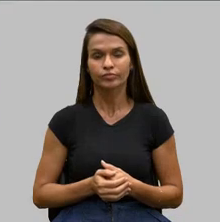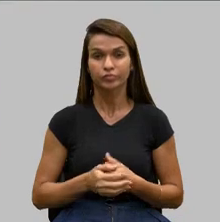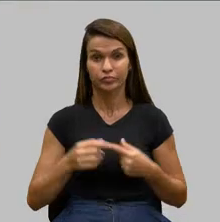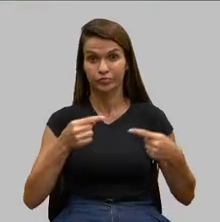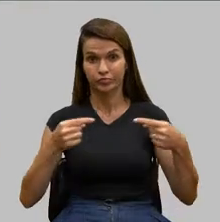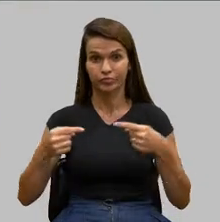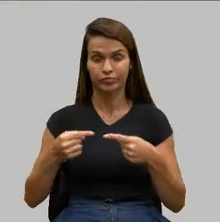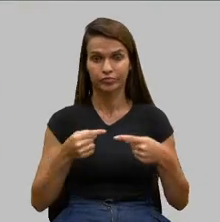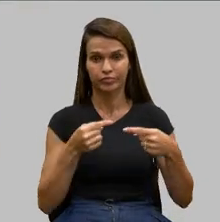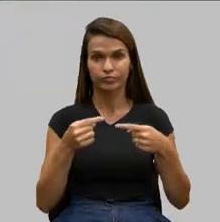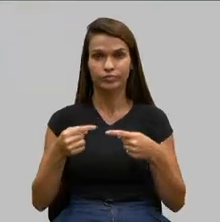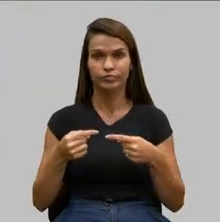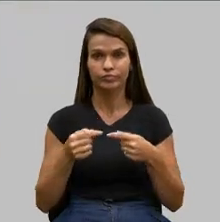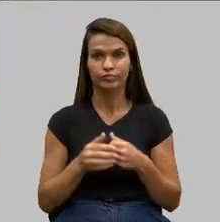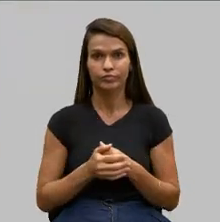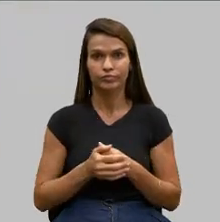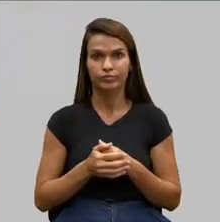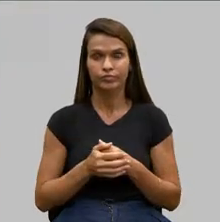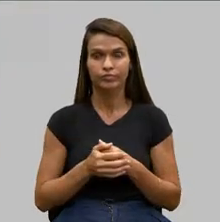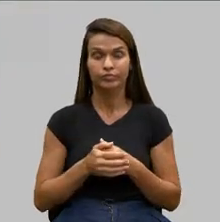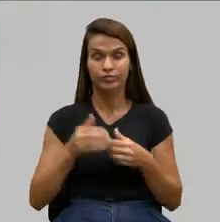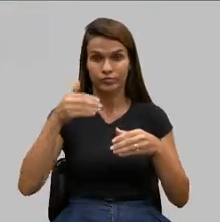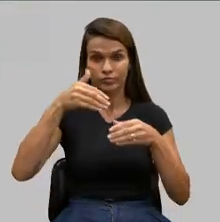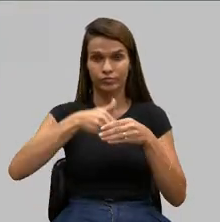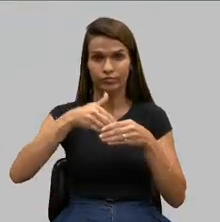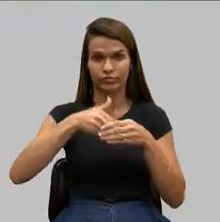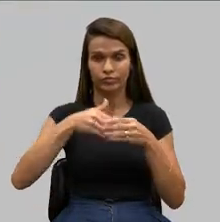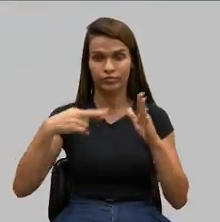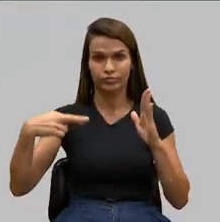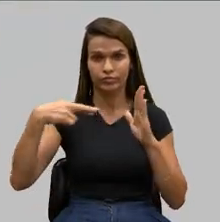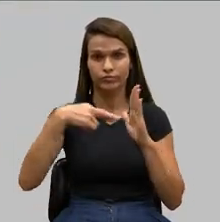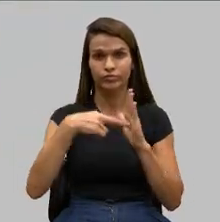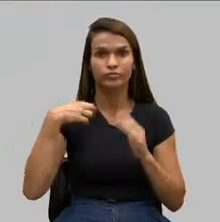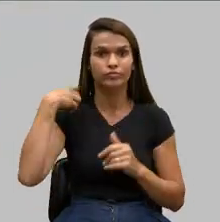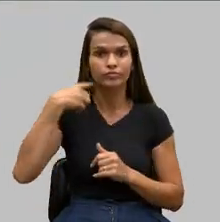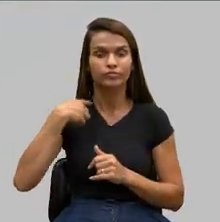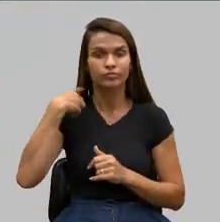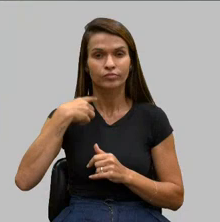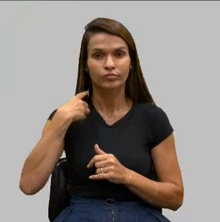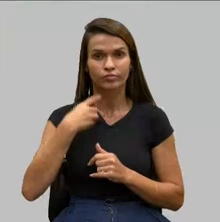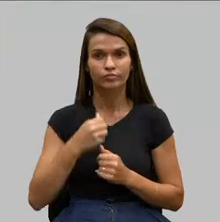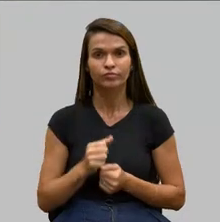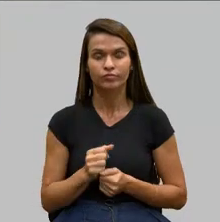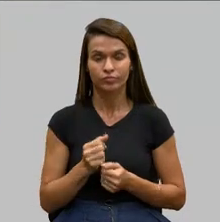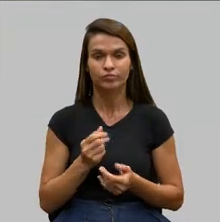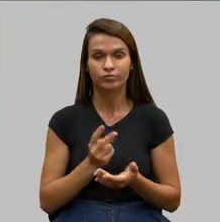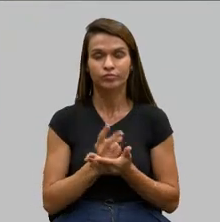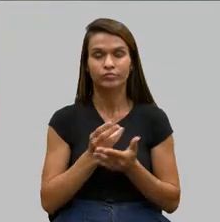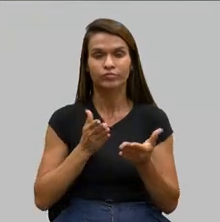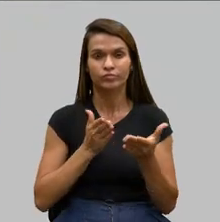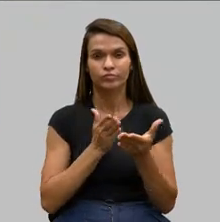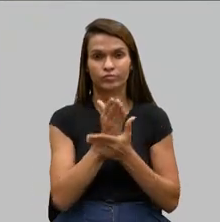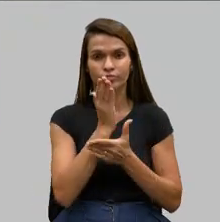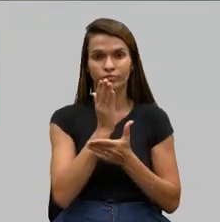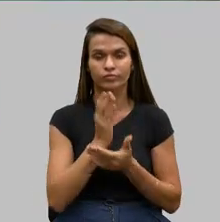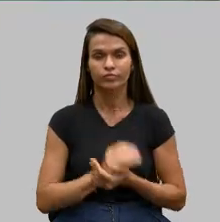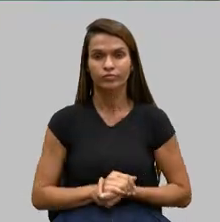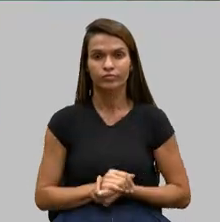discussão ó em discussão em votação requerimento senhor Deputado com apra permaneça como se encontra aprovado